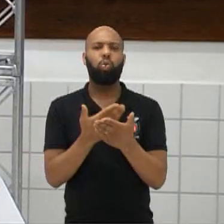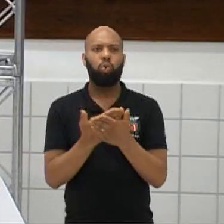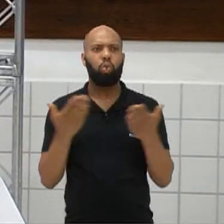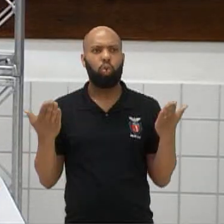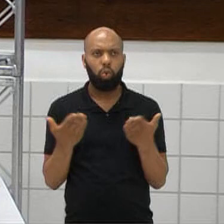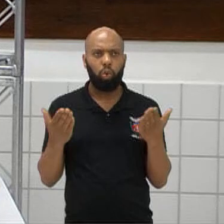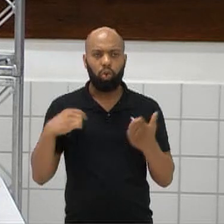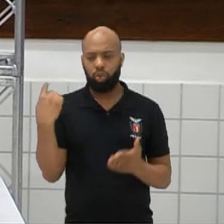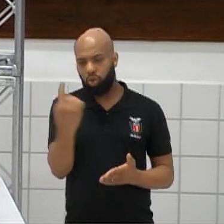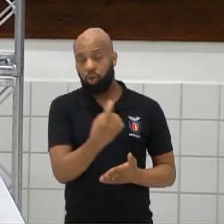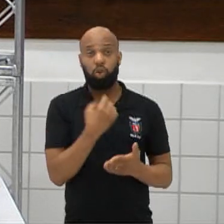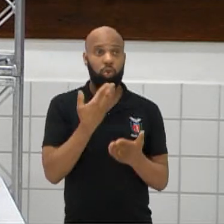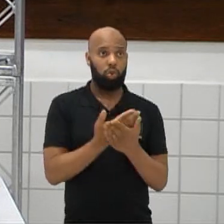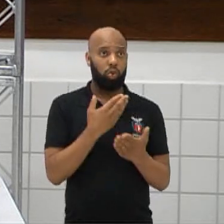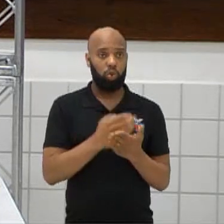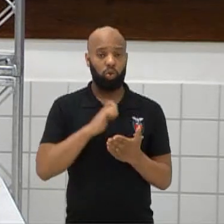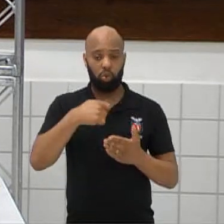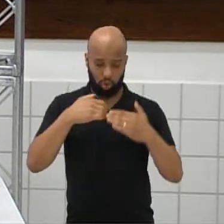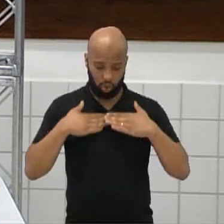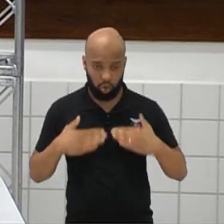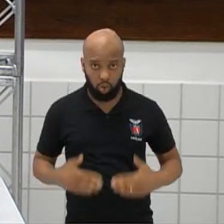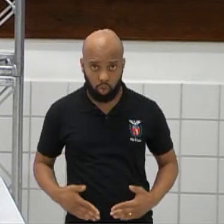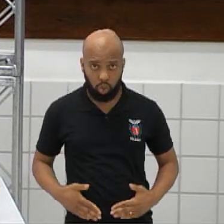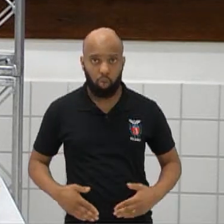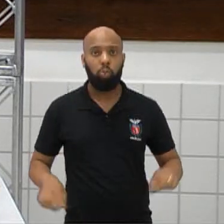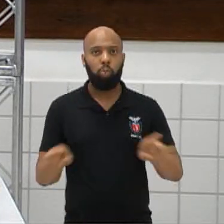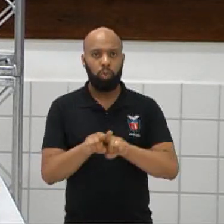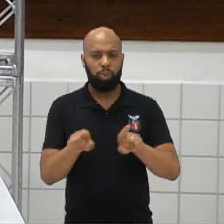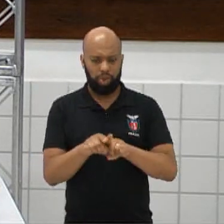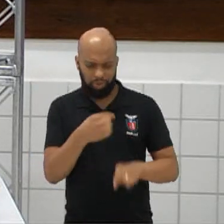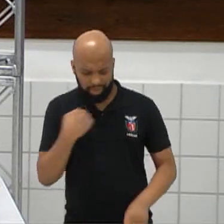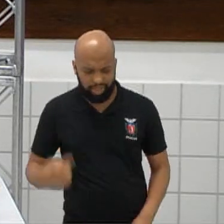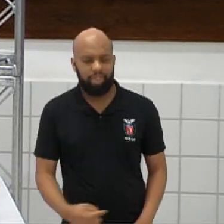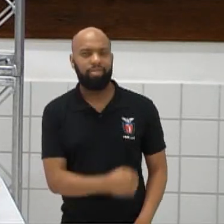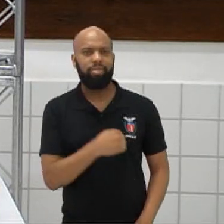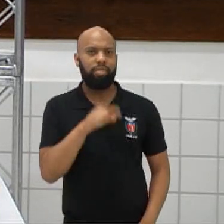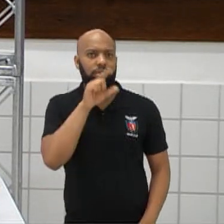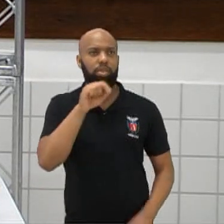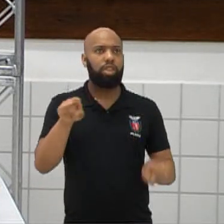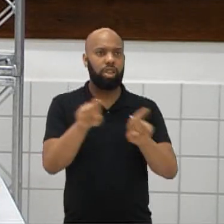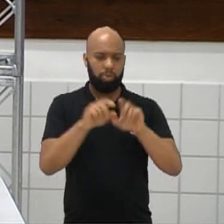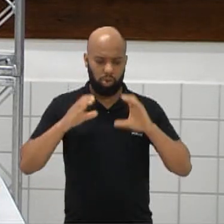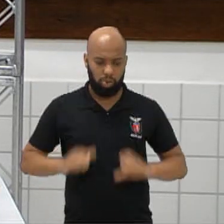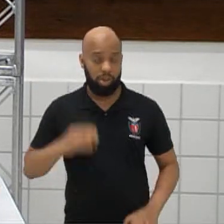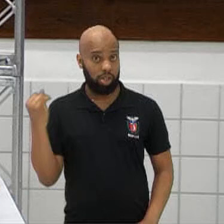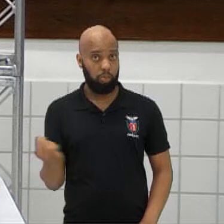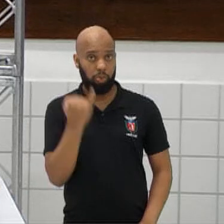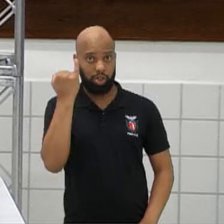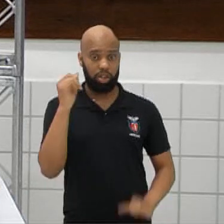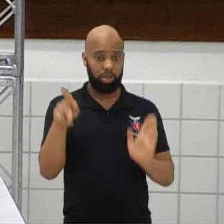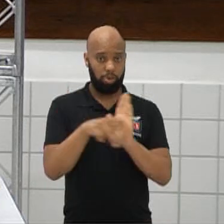Nós falamos sobre anatomia e fisiologia das aves, comportamento e a importância ecológica